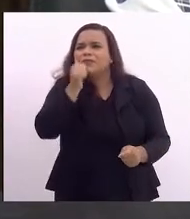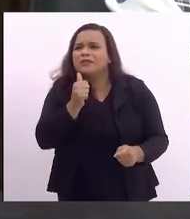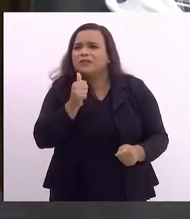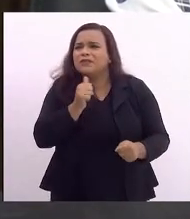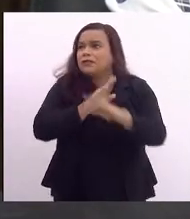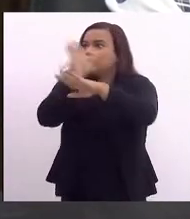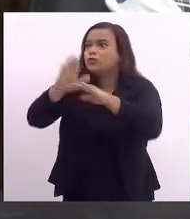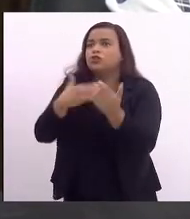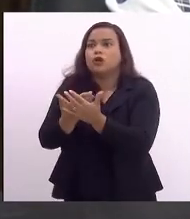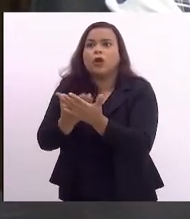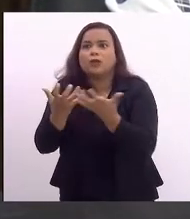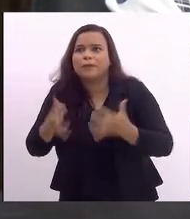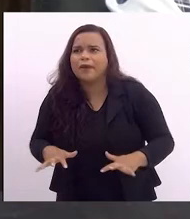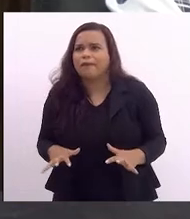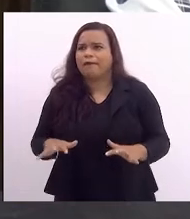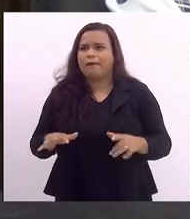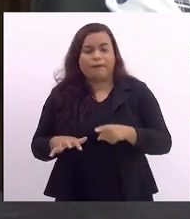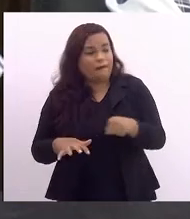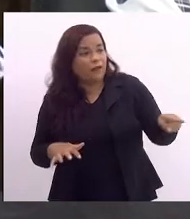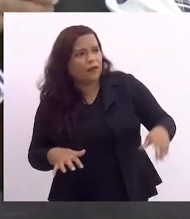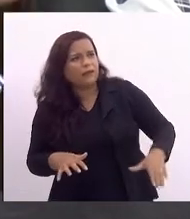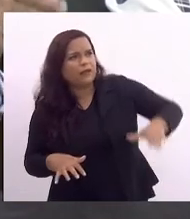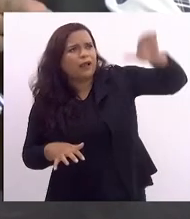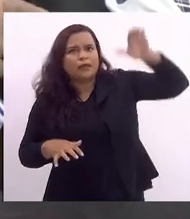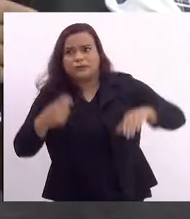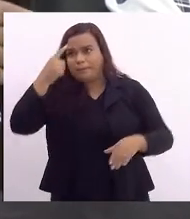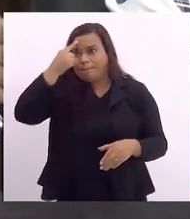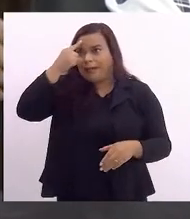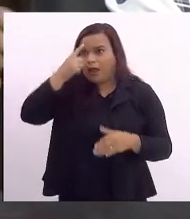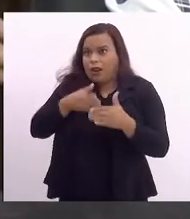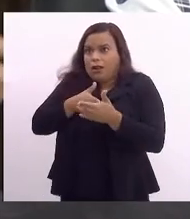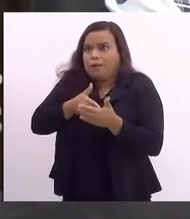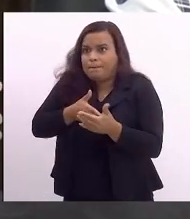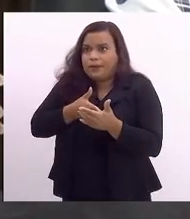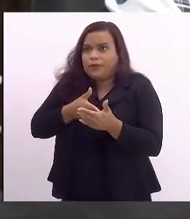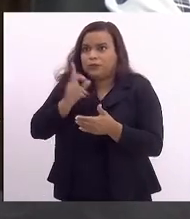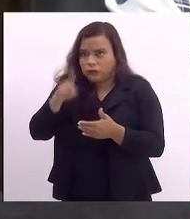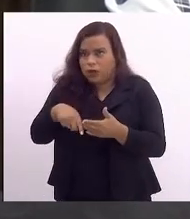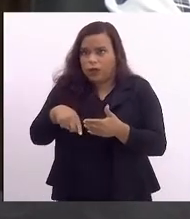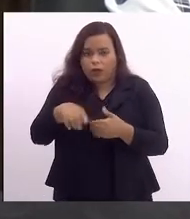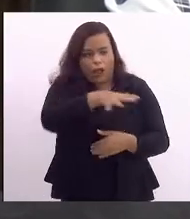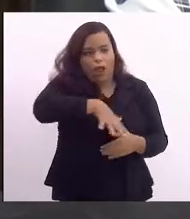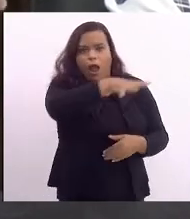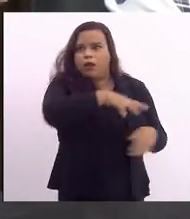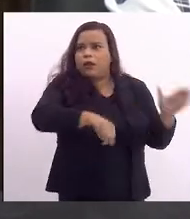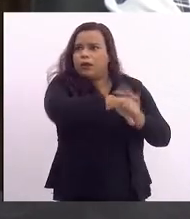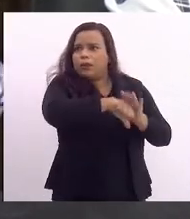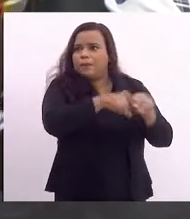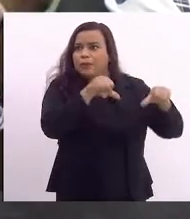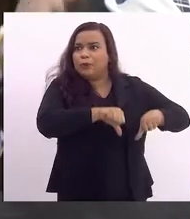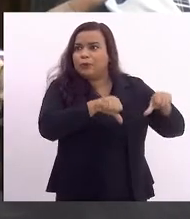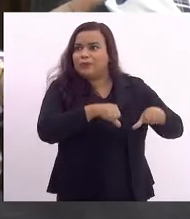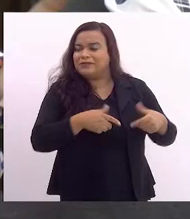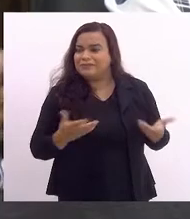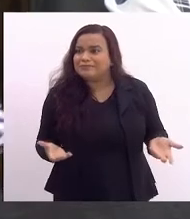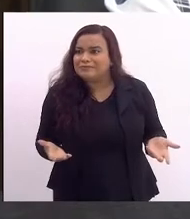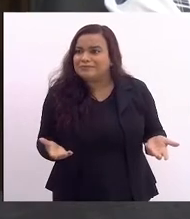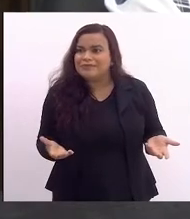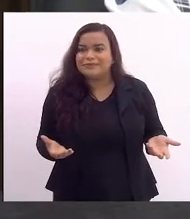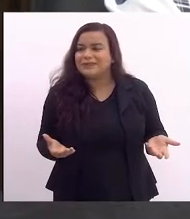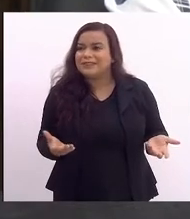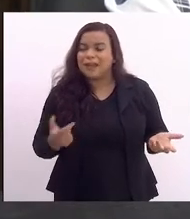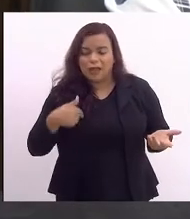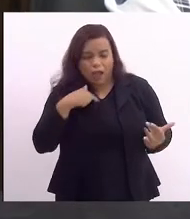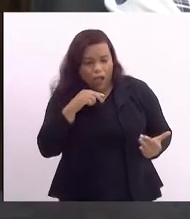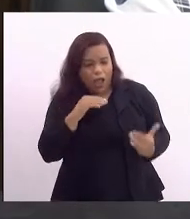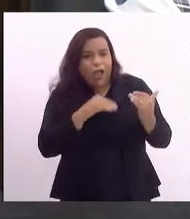escola, para fazer com que eles cresçam entendendo que o limite da vida deles é a criminalização, que o máximo que eles vão conseguir